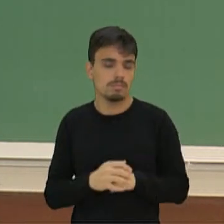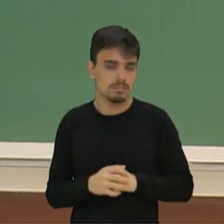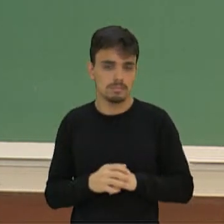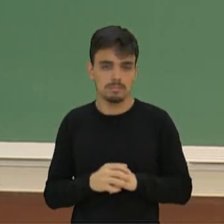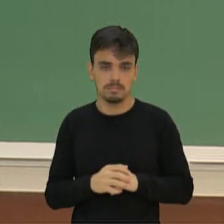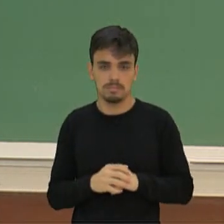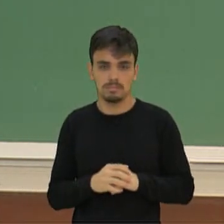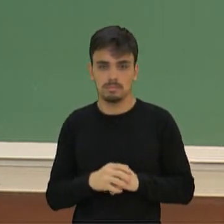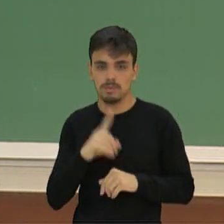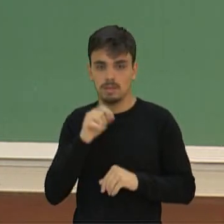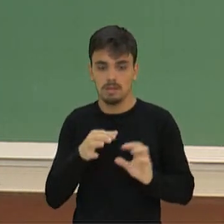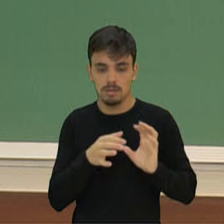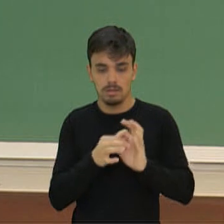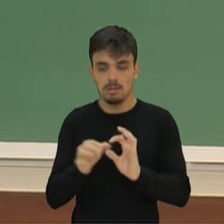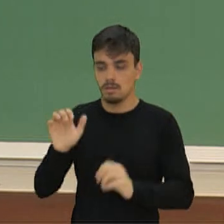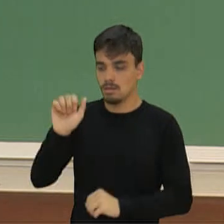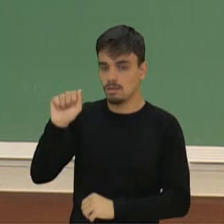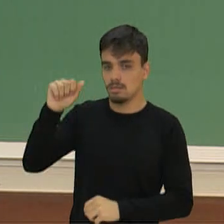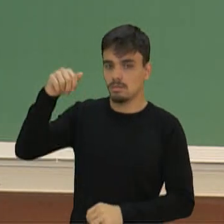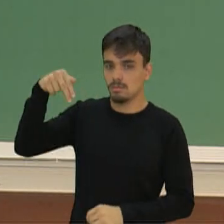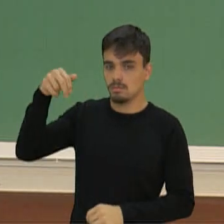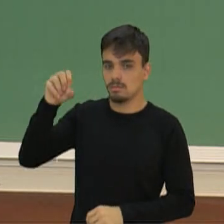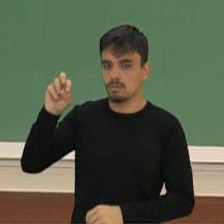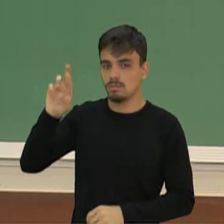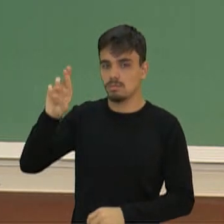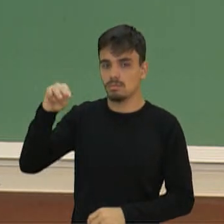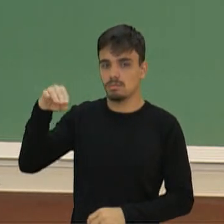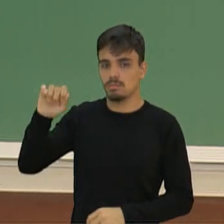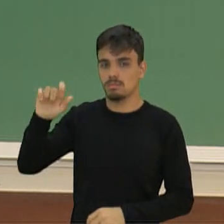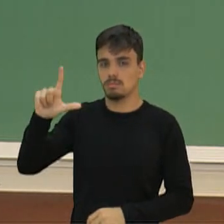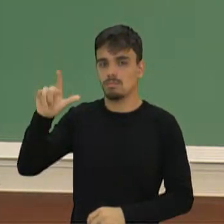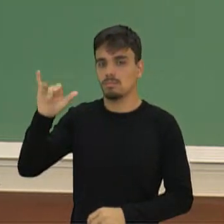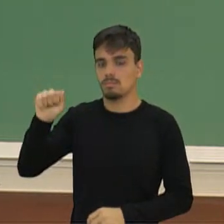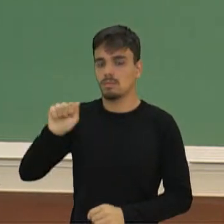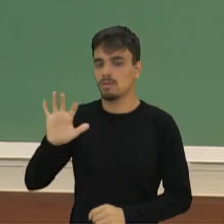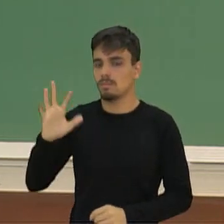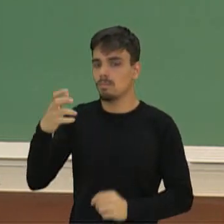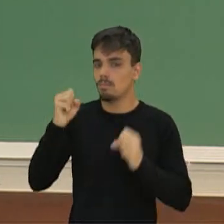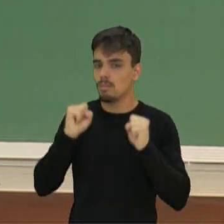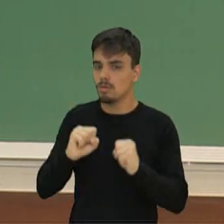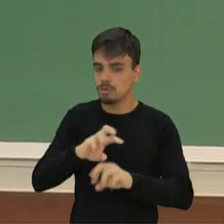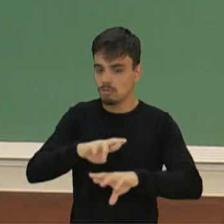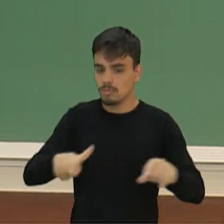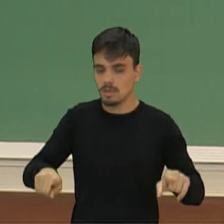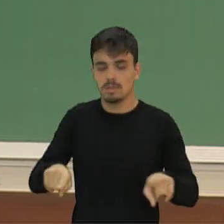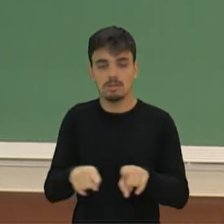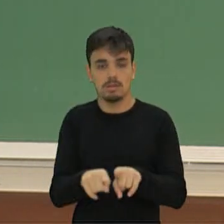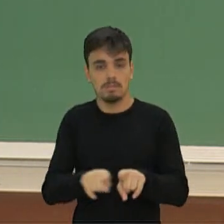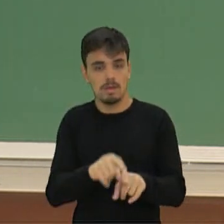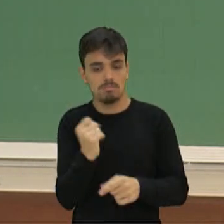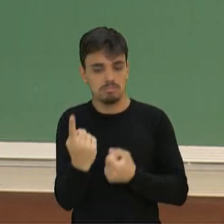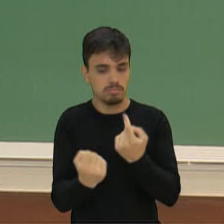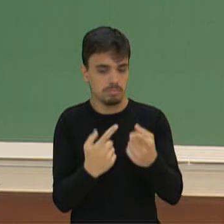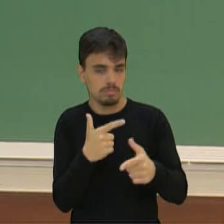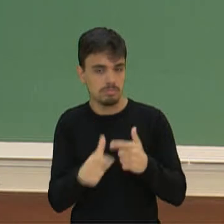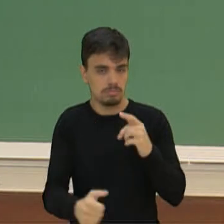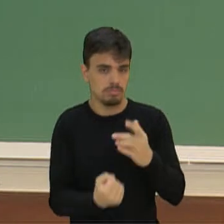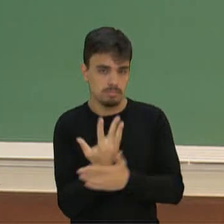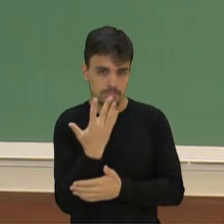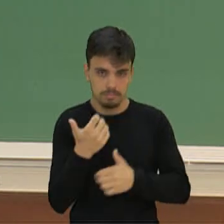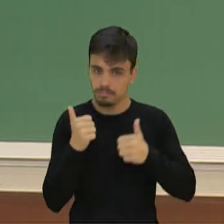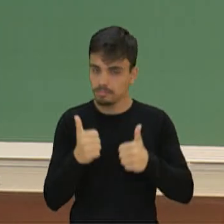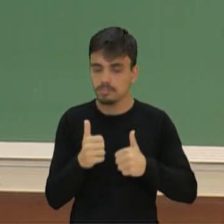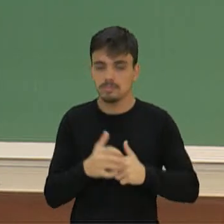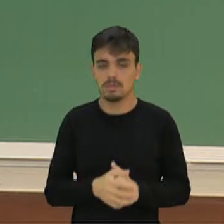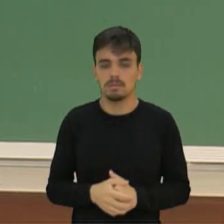podemos denominar como anomalia, algumas situações diferentes podem ocorrer e alguns problemas podem surgir. Então,